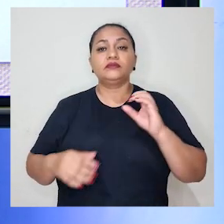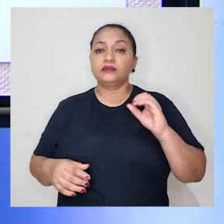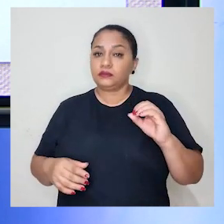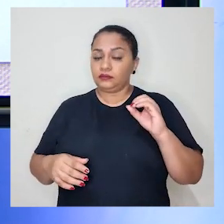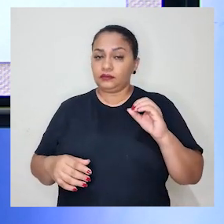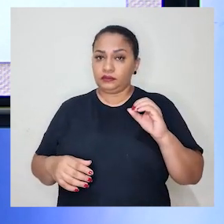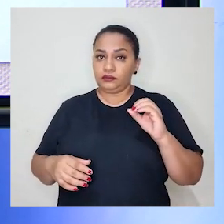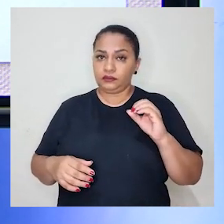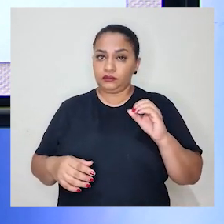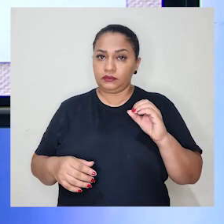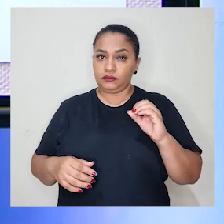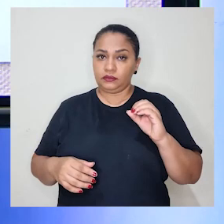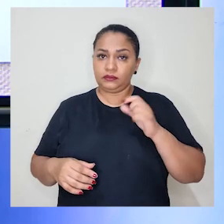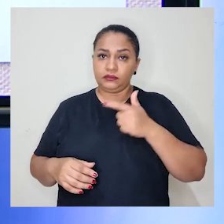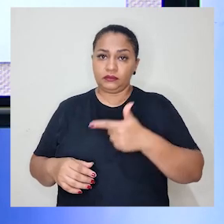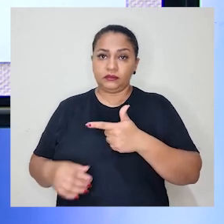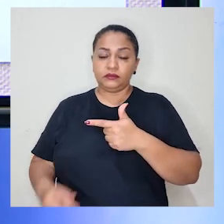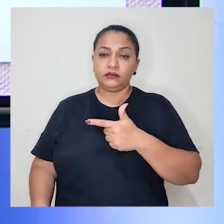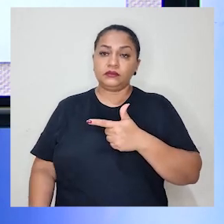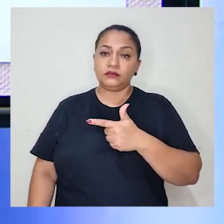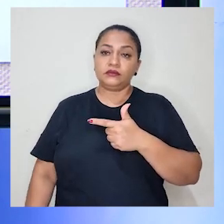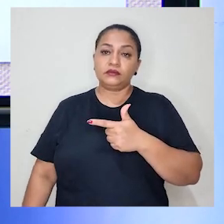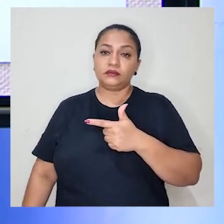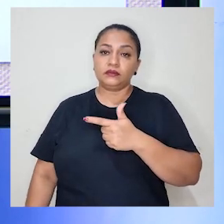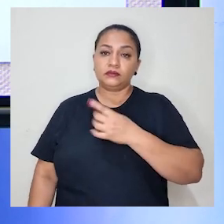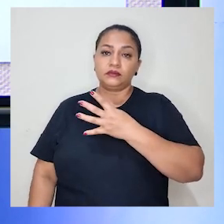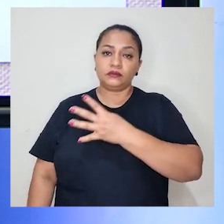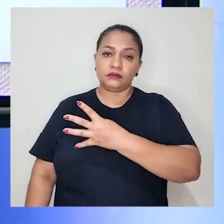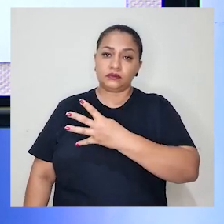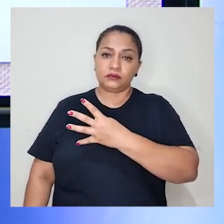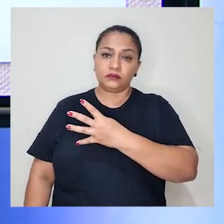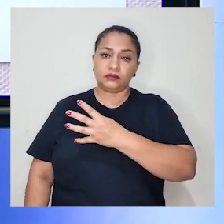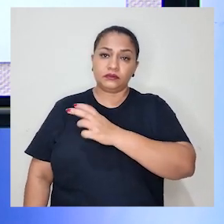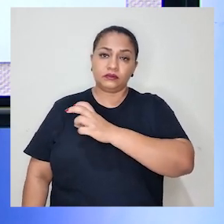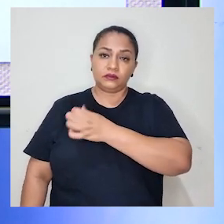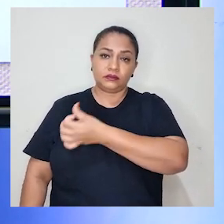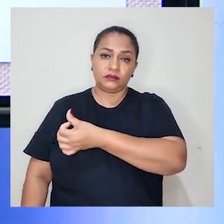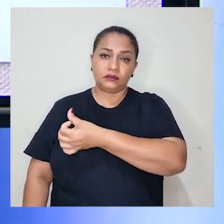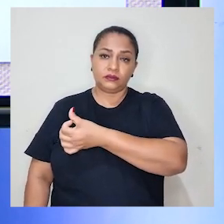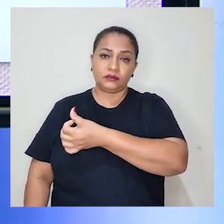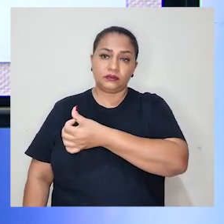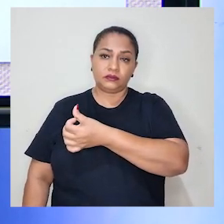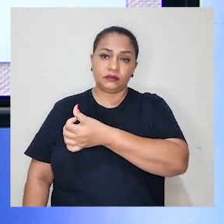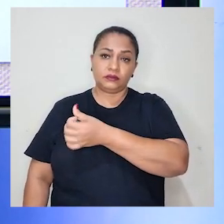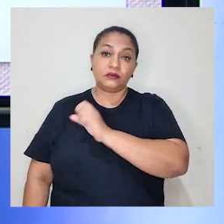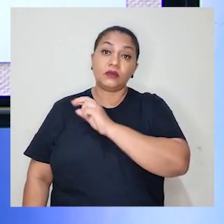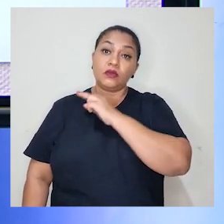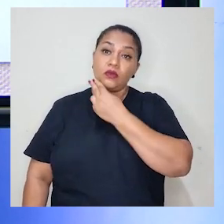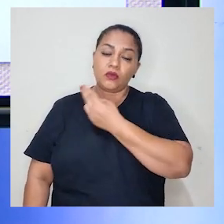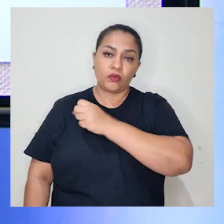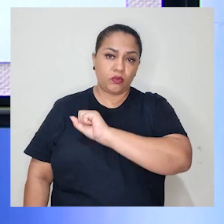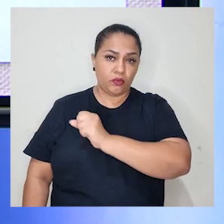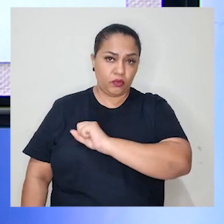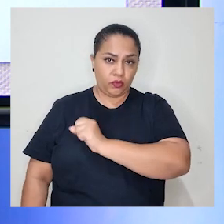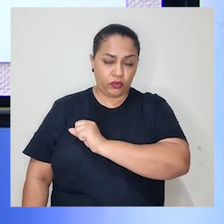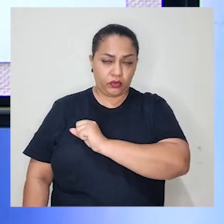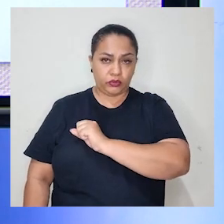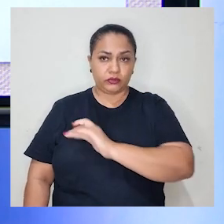em 0, em 2, 4, 6 ou